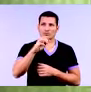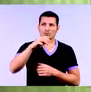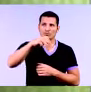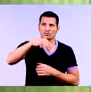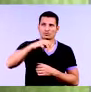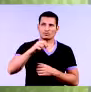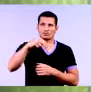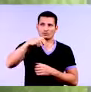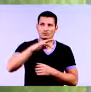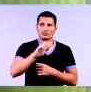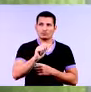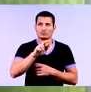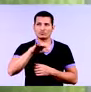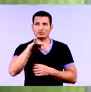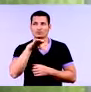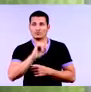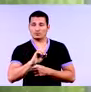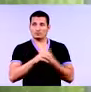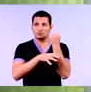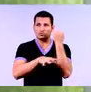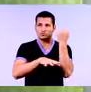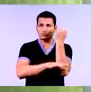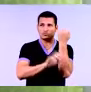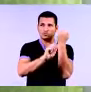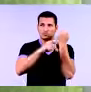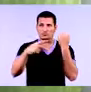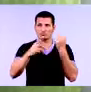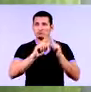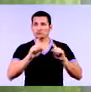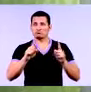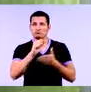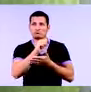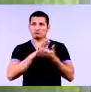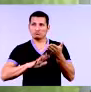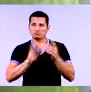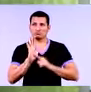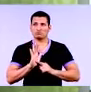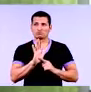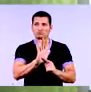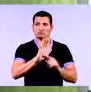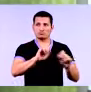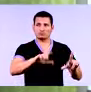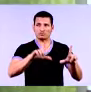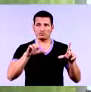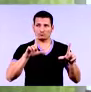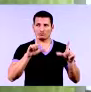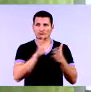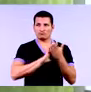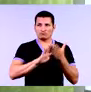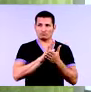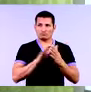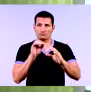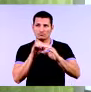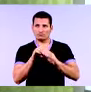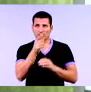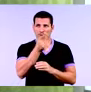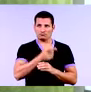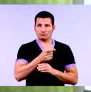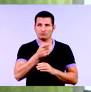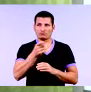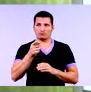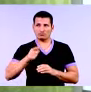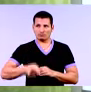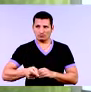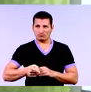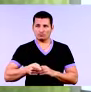vai interpretar, não vai considerar o texto que está dentro do barra asterisco. Por isso nós chamamos de